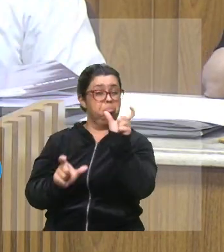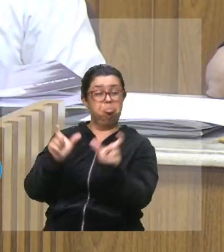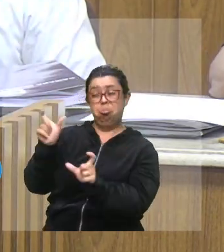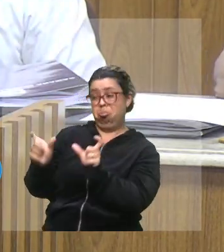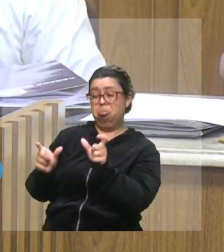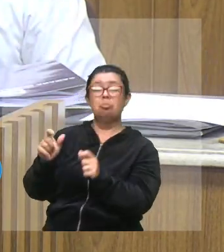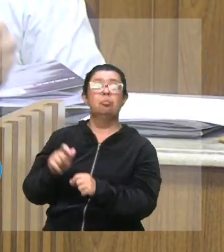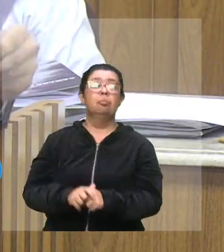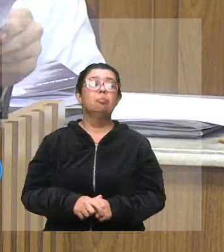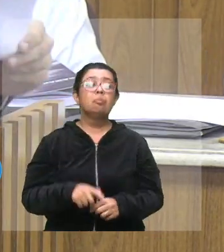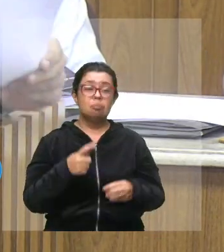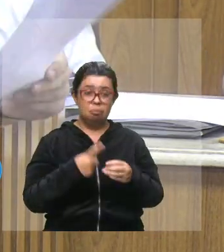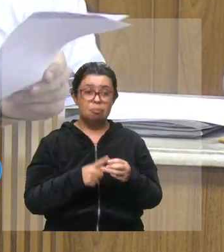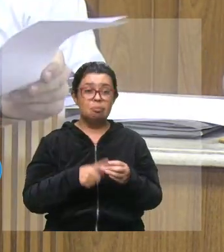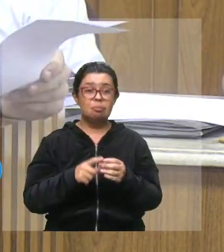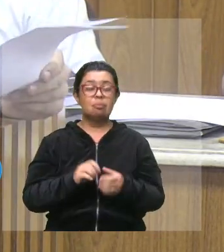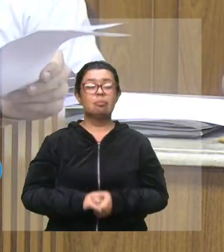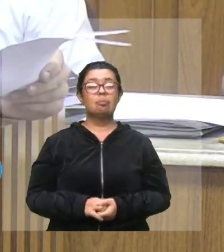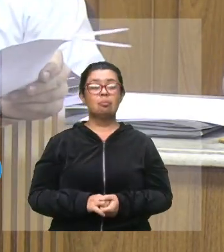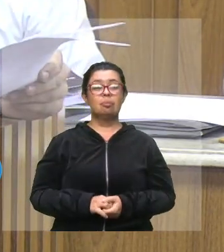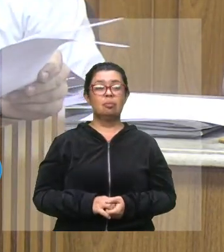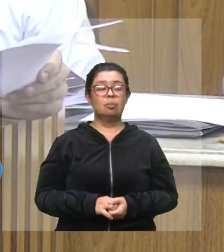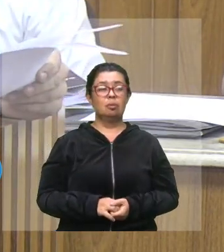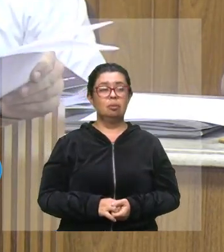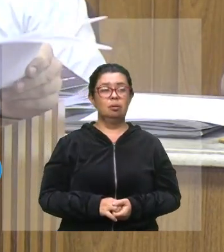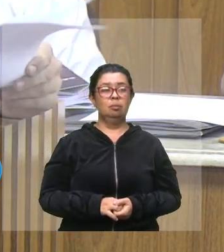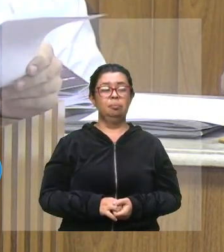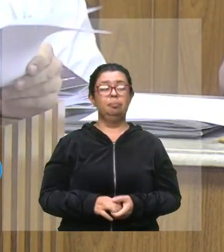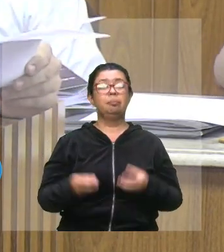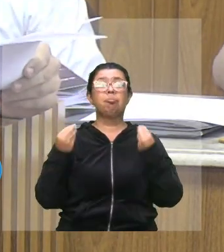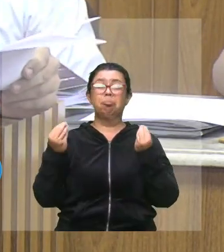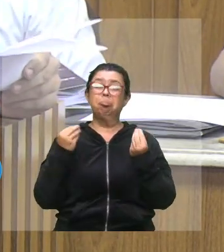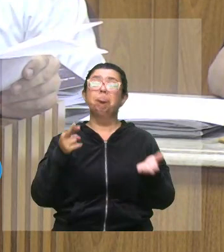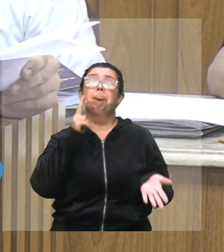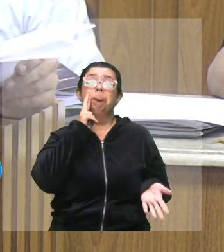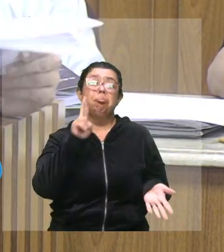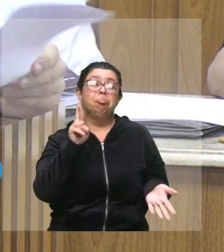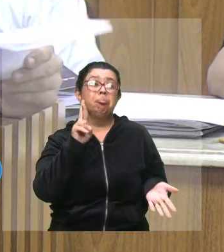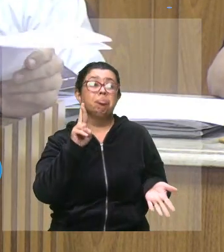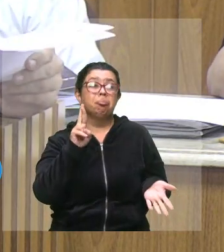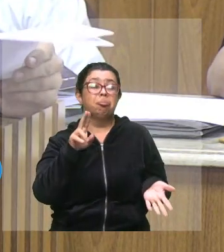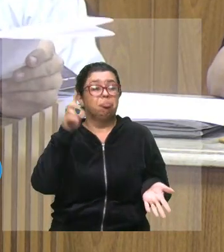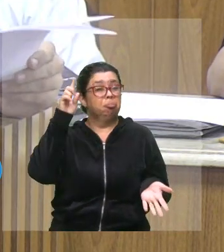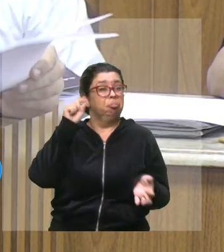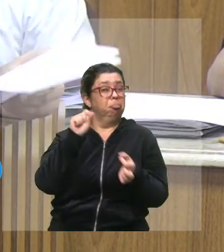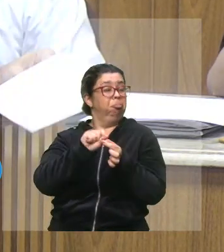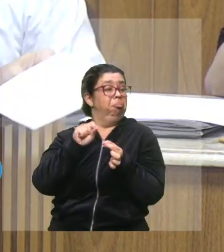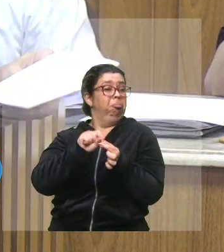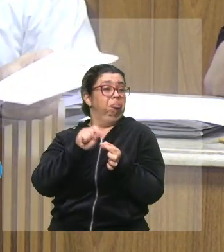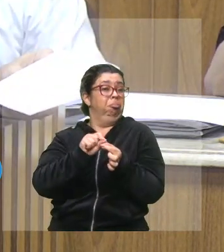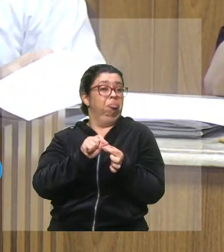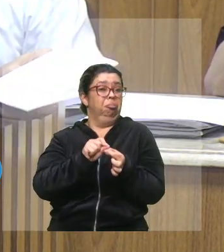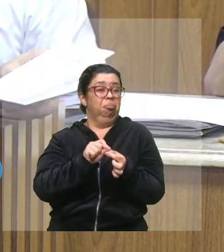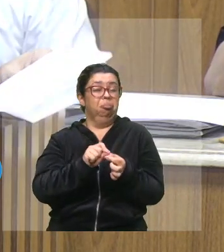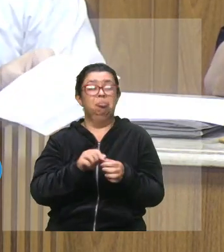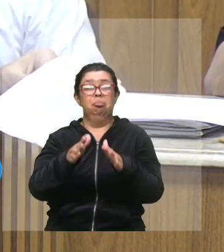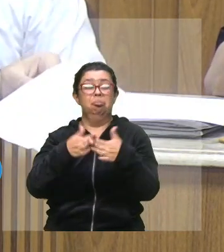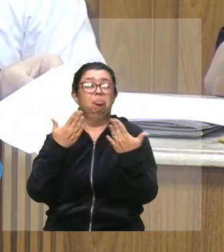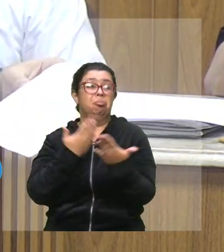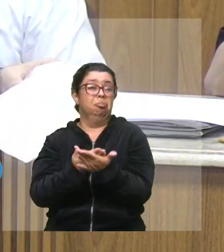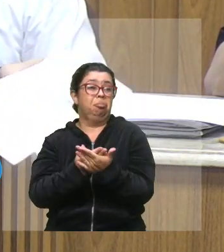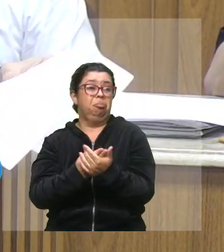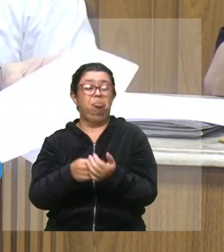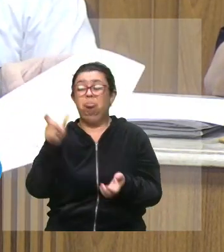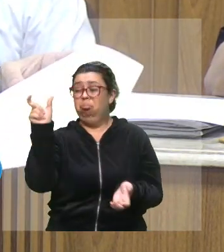se digna responder à Câmara Municipal. Como é que eu vou falar e encaminhar um requerimento desse para um cidadão? Isso